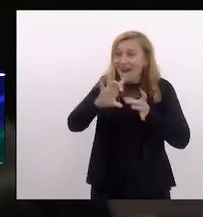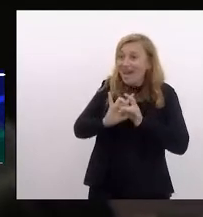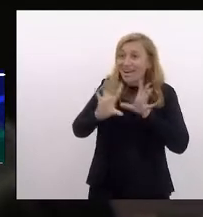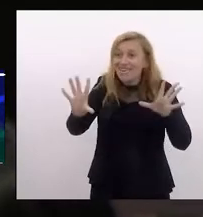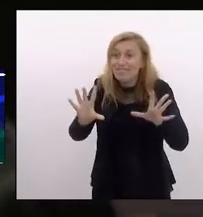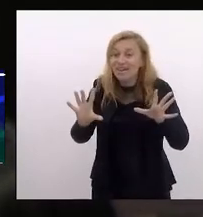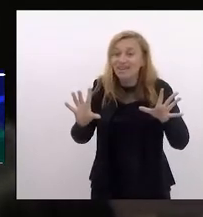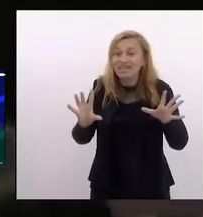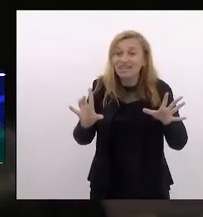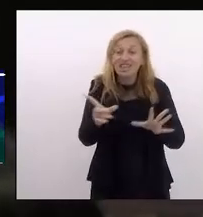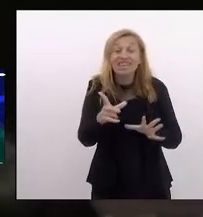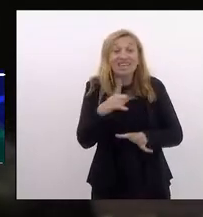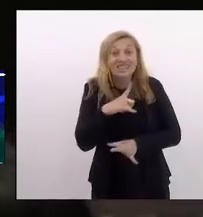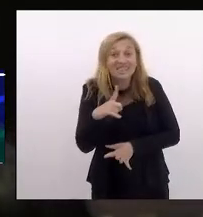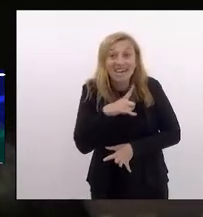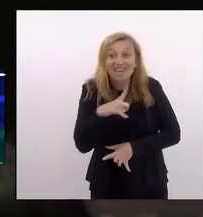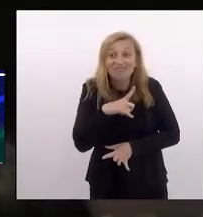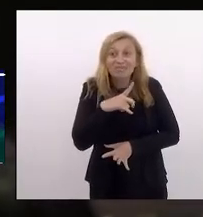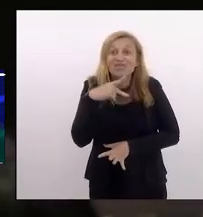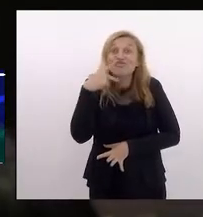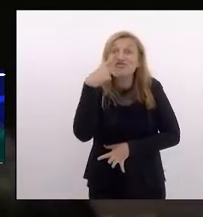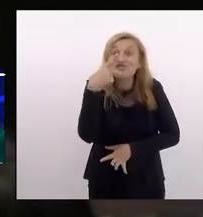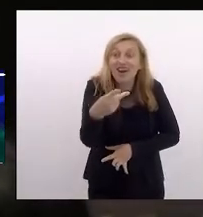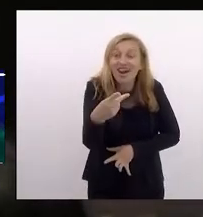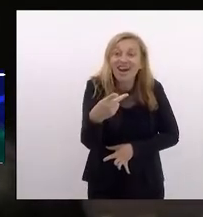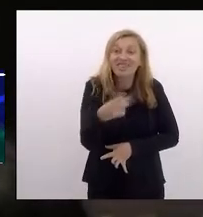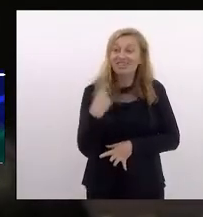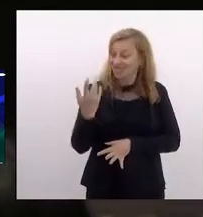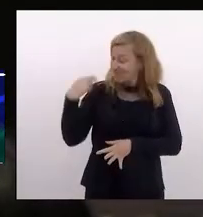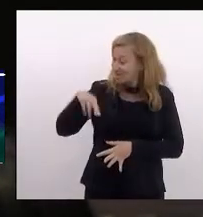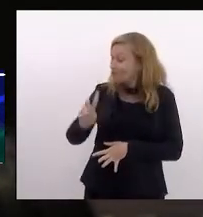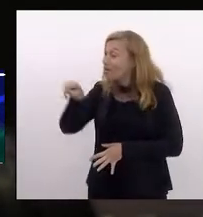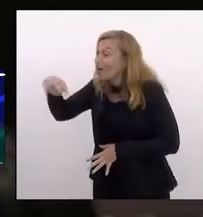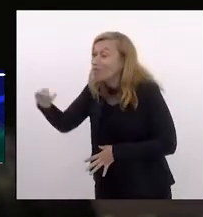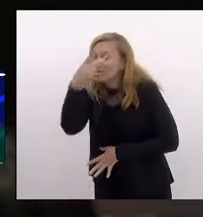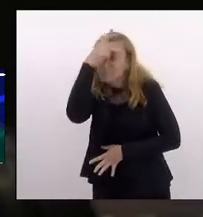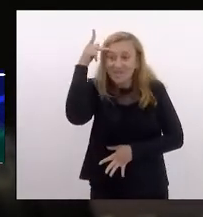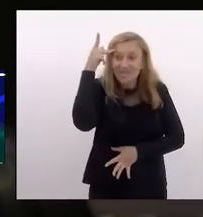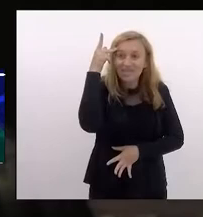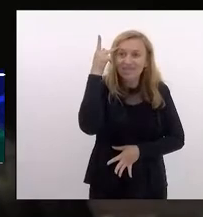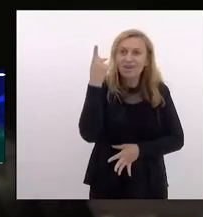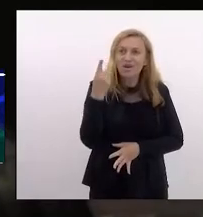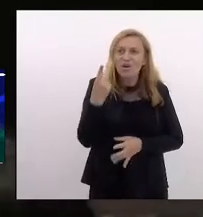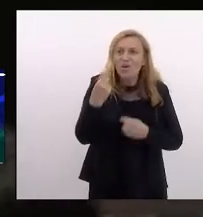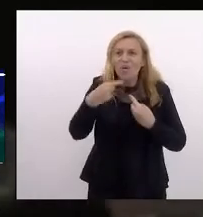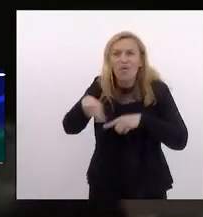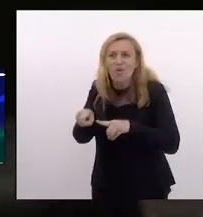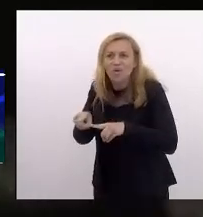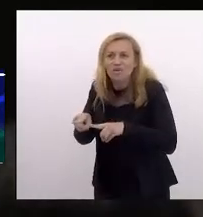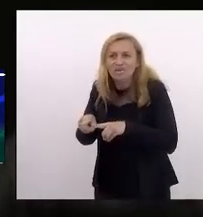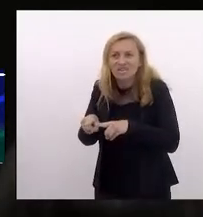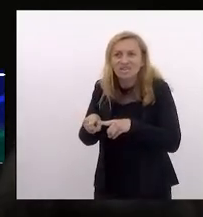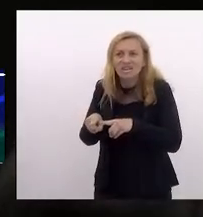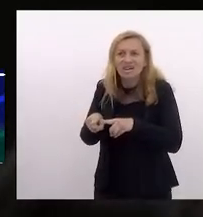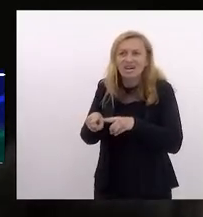que nós temos de falar da nossa religião para o outro ferindo Uma causa da